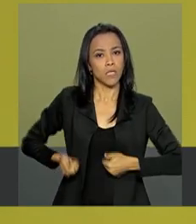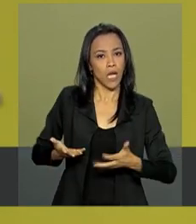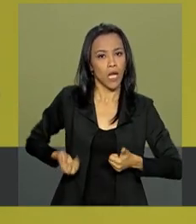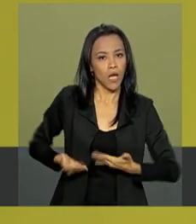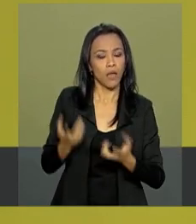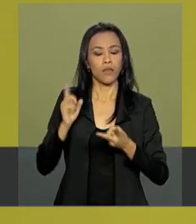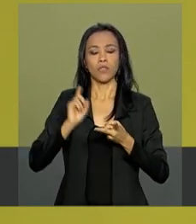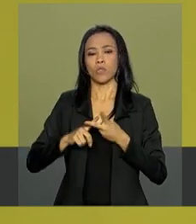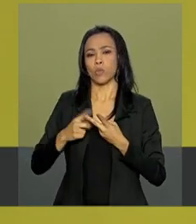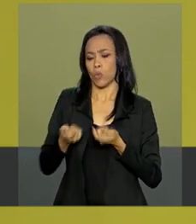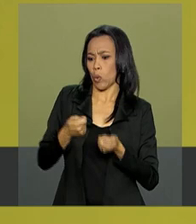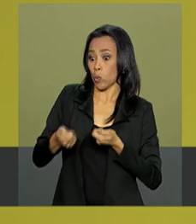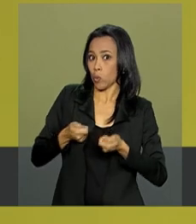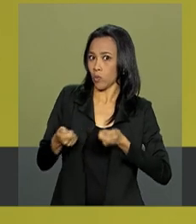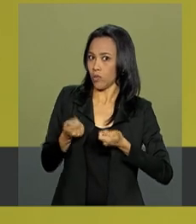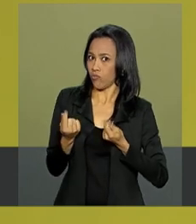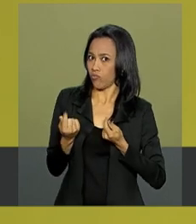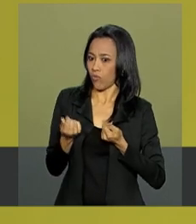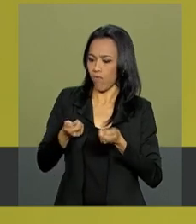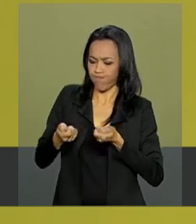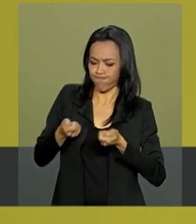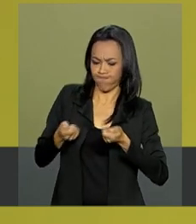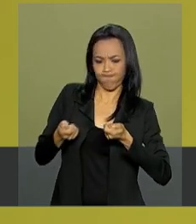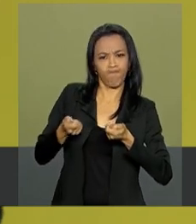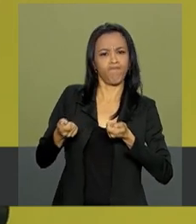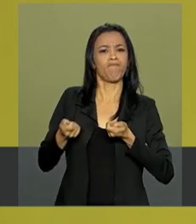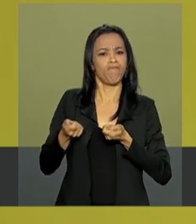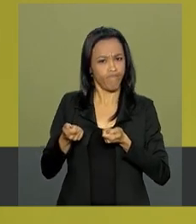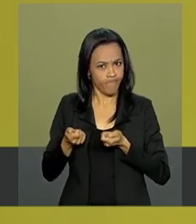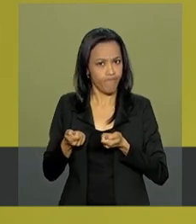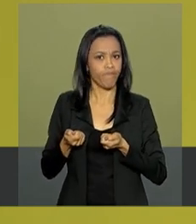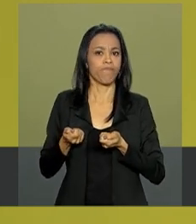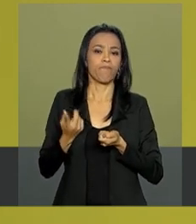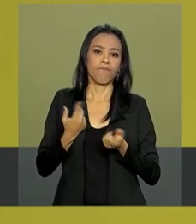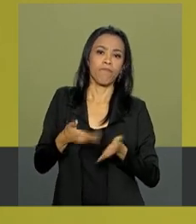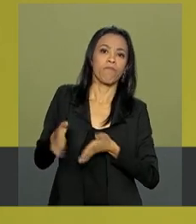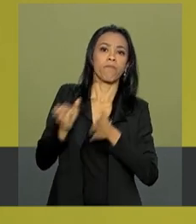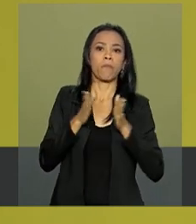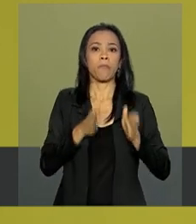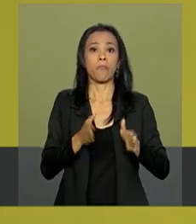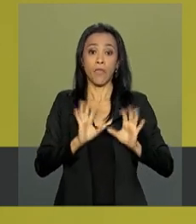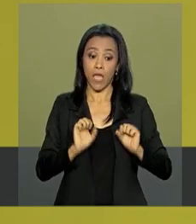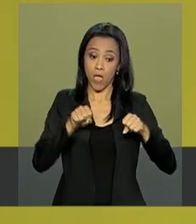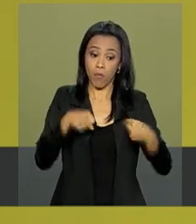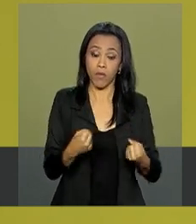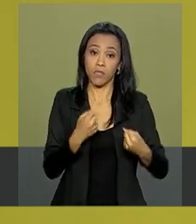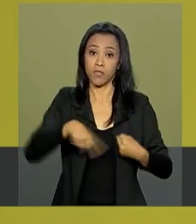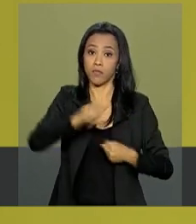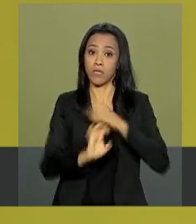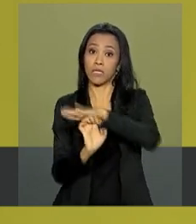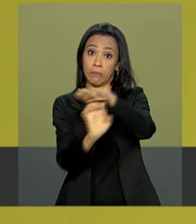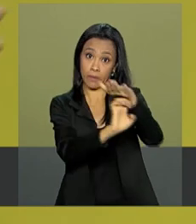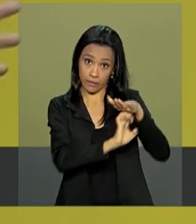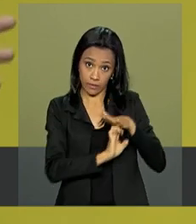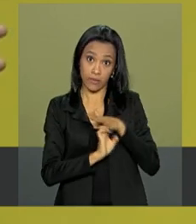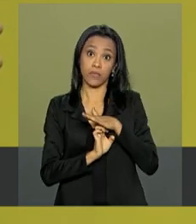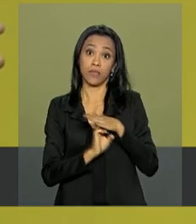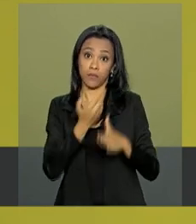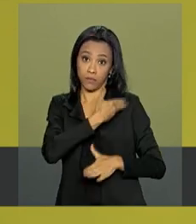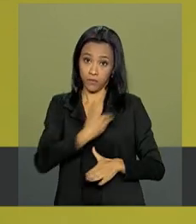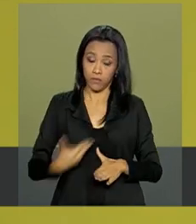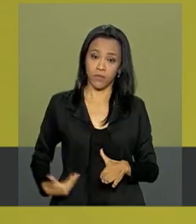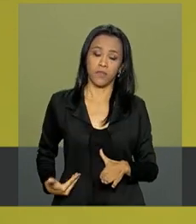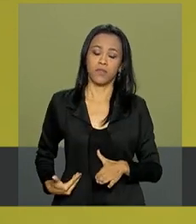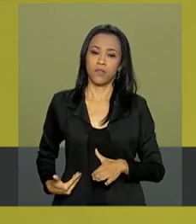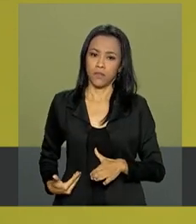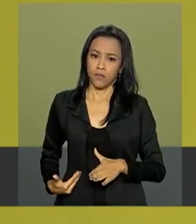controle dos gastos públicos, na, digamos assim, recuperação das estatais. Eu sempre menciono, não sou o caso